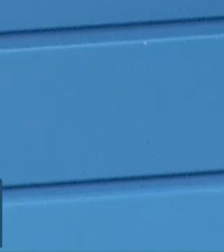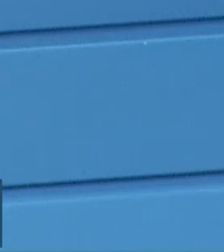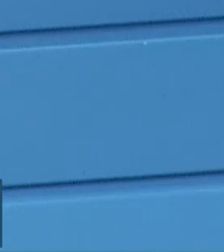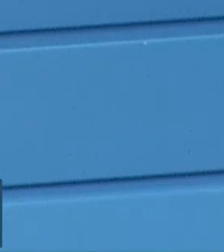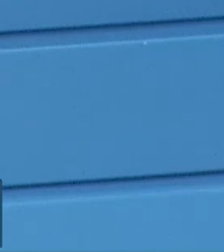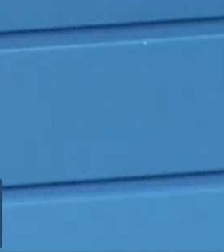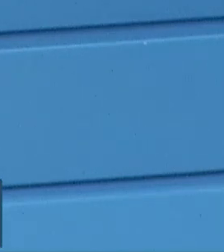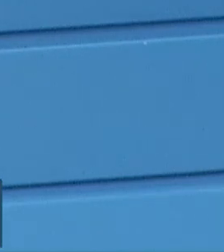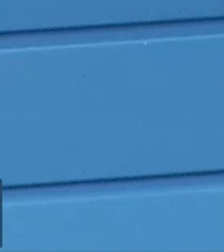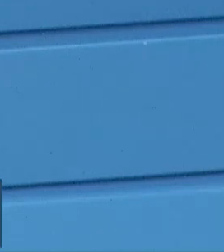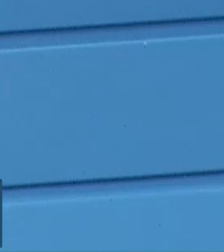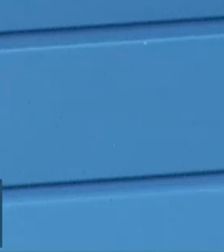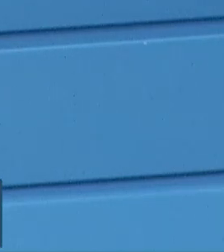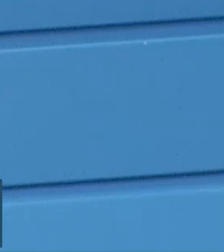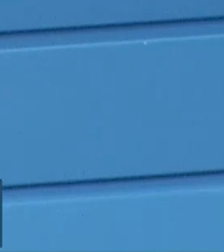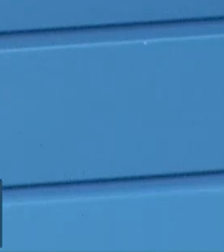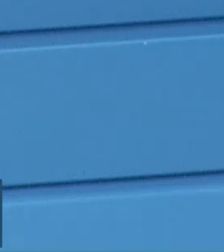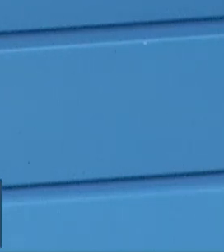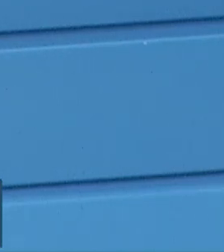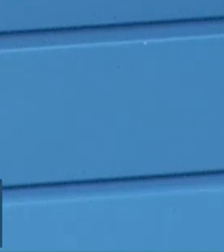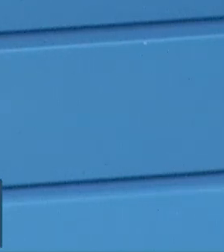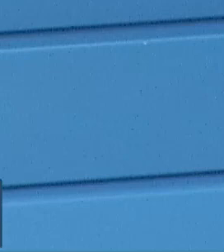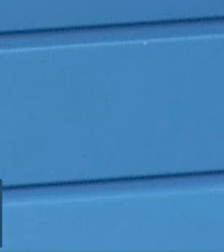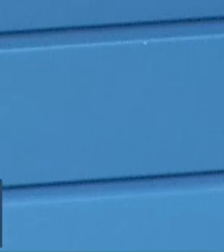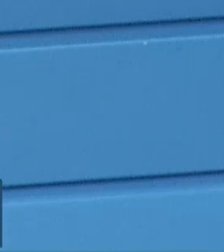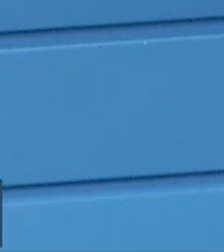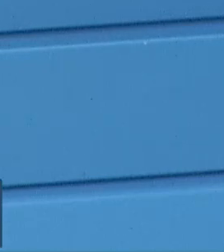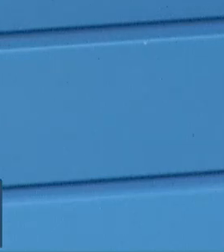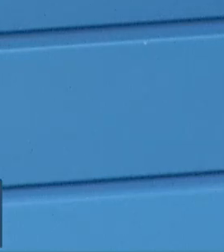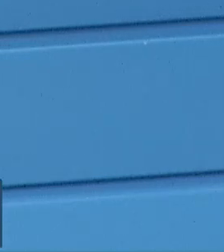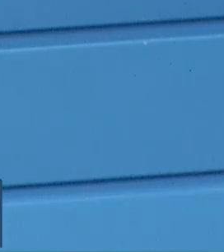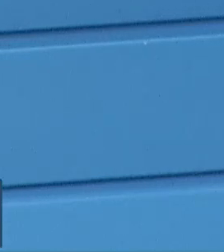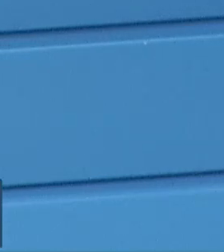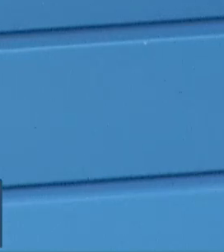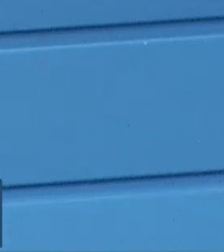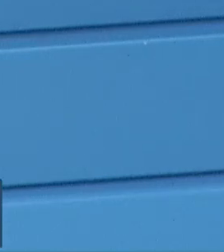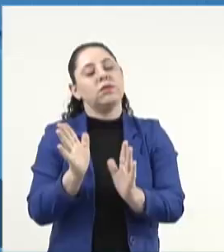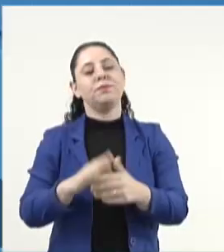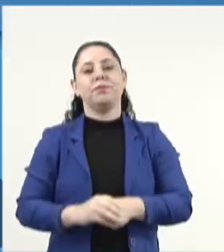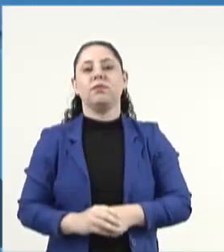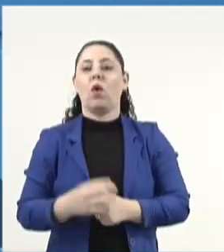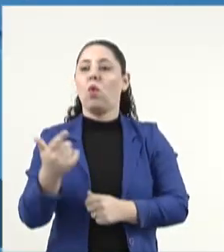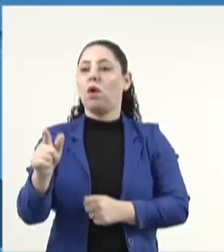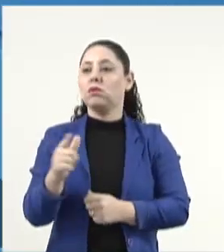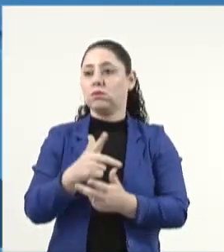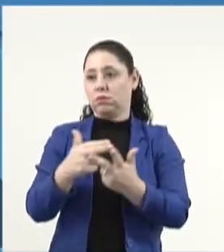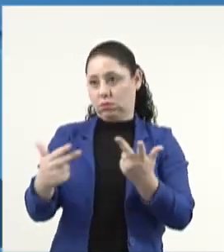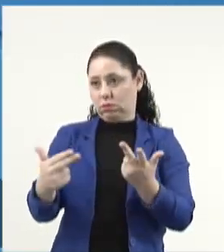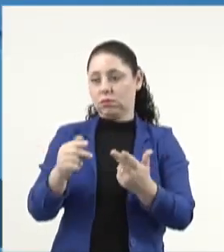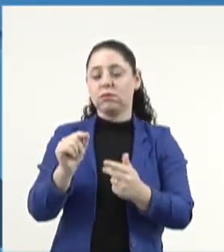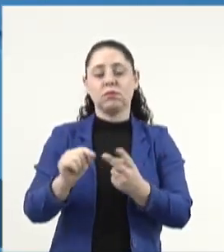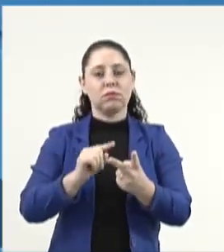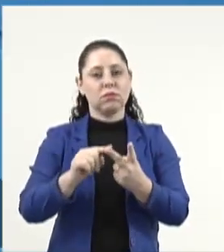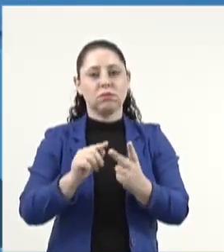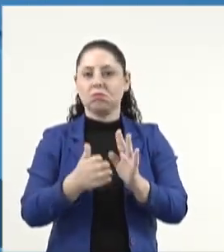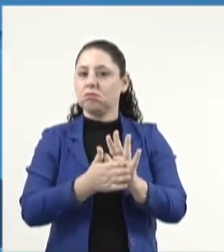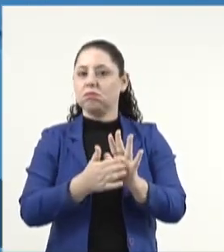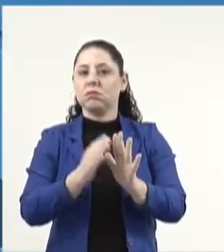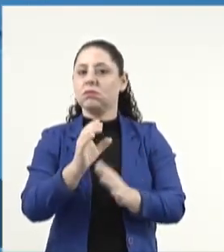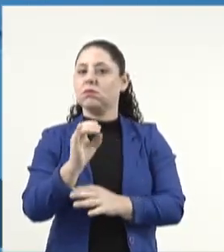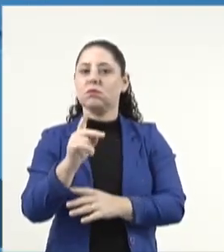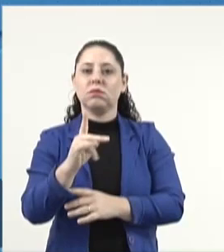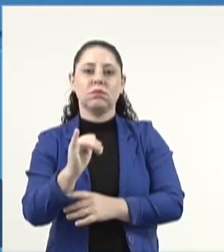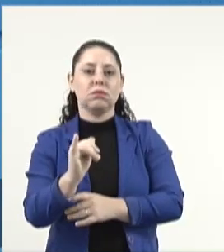tributos na via do protesto. Então, já começa a gente ajudar. A outra coisa, deputado Pedro Kemp, é uma proposta de